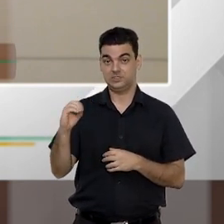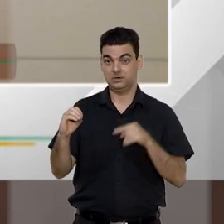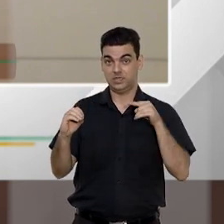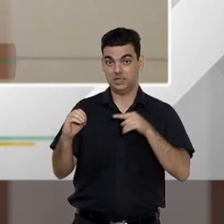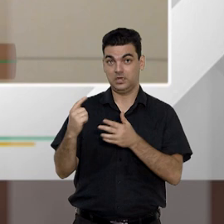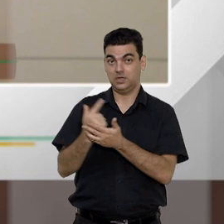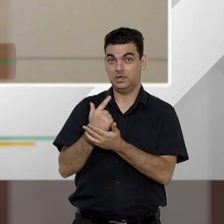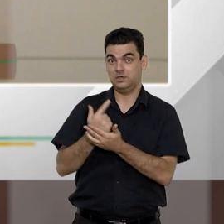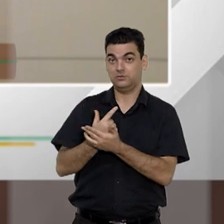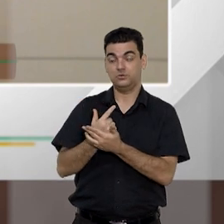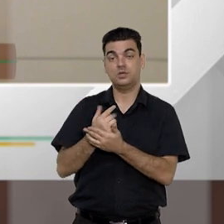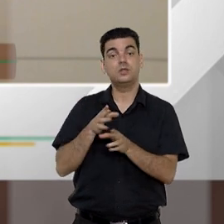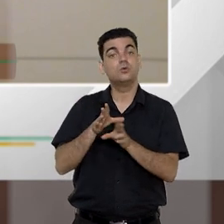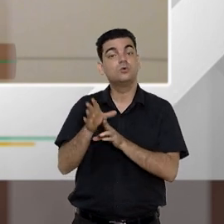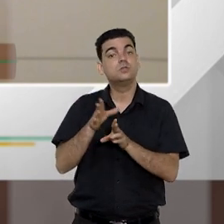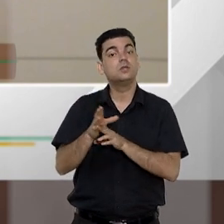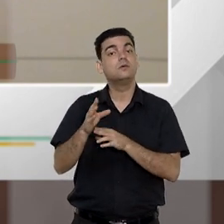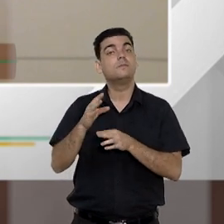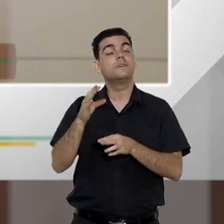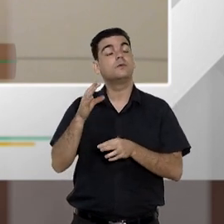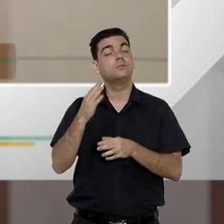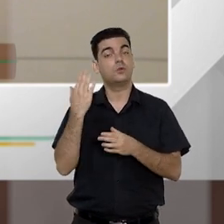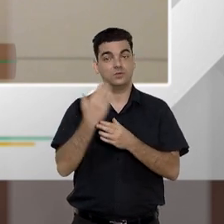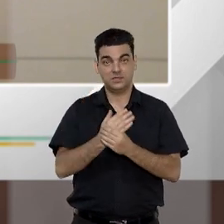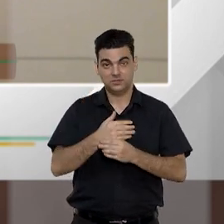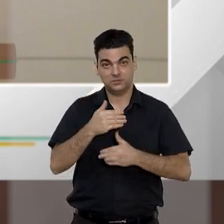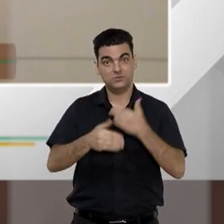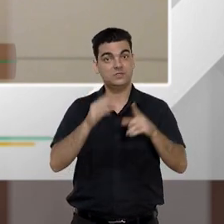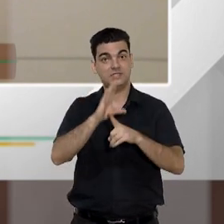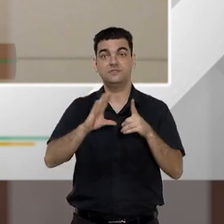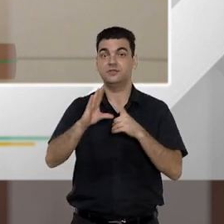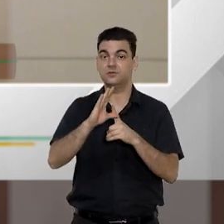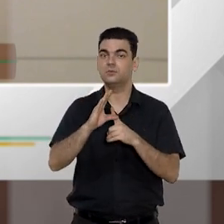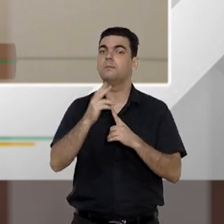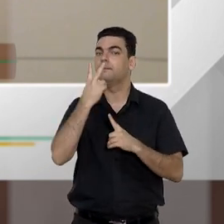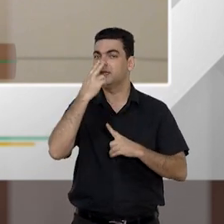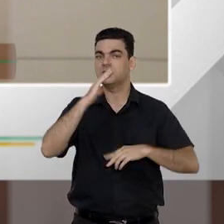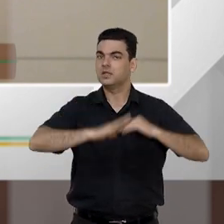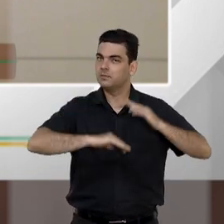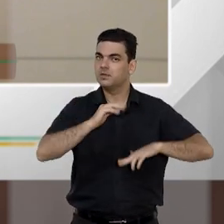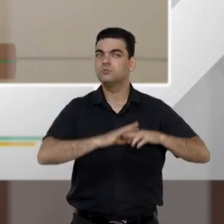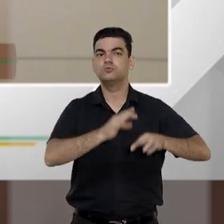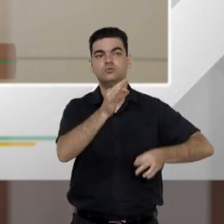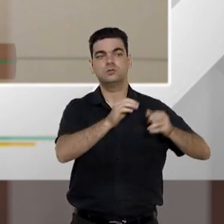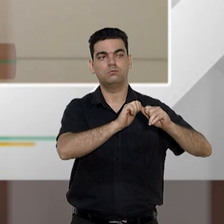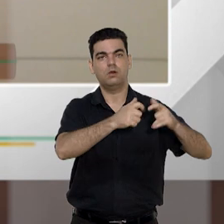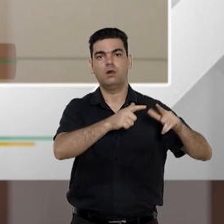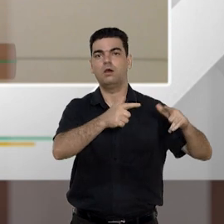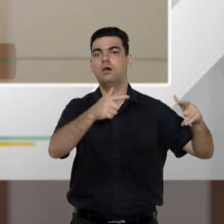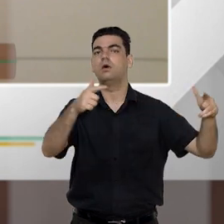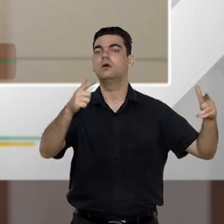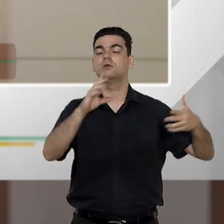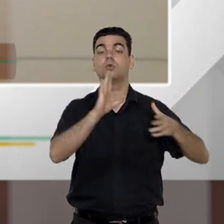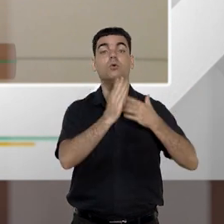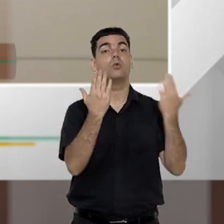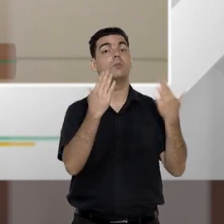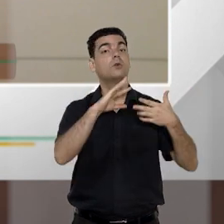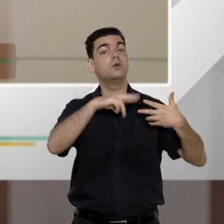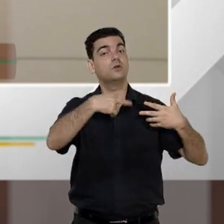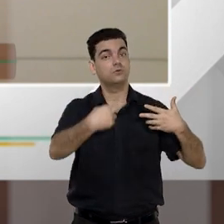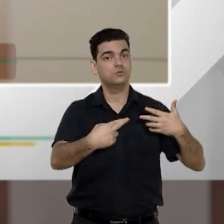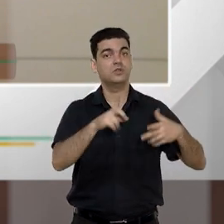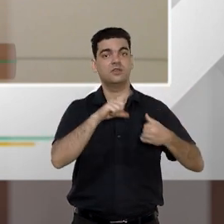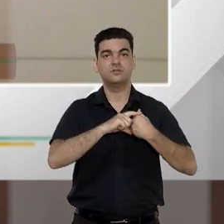Carpinella Bueno, que em sua obra Manual de Processo Civil defende que isso estaria alargando a competência dos juizados, das